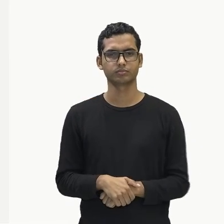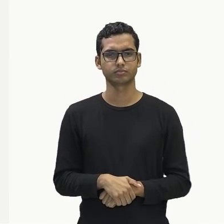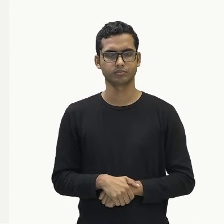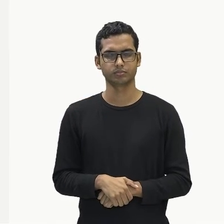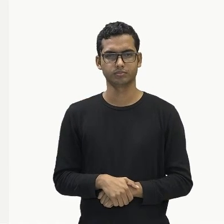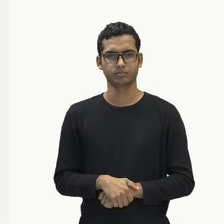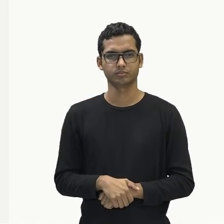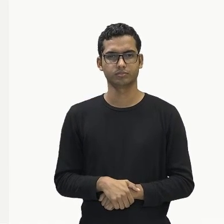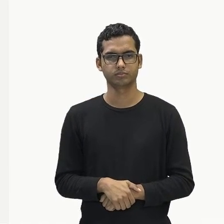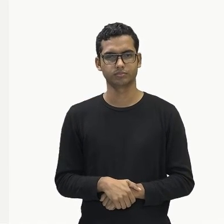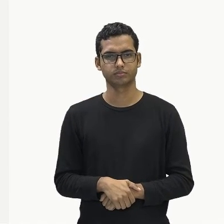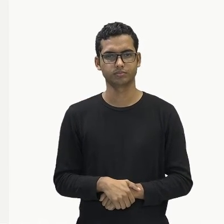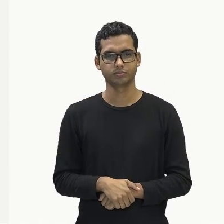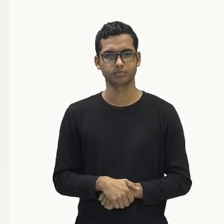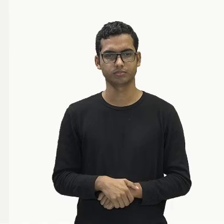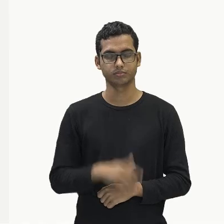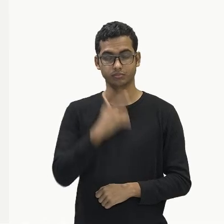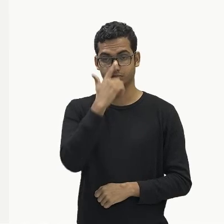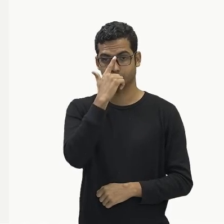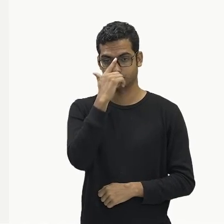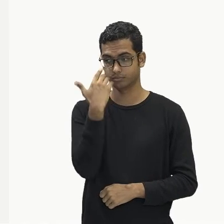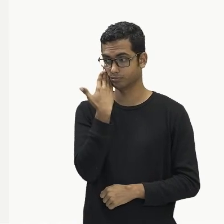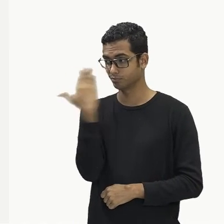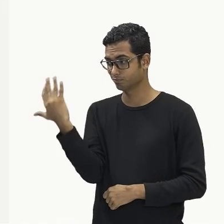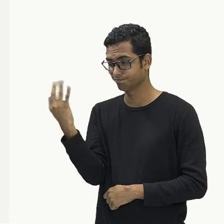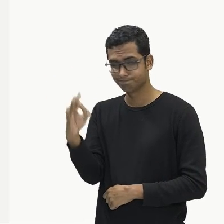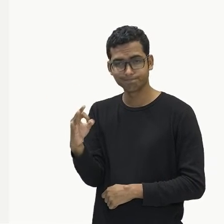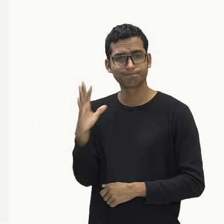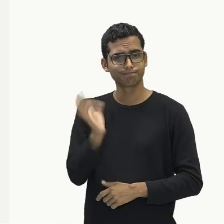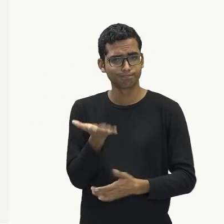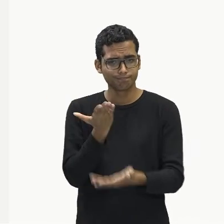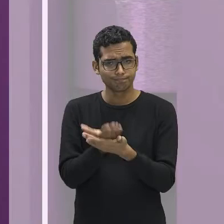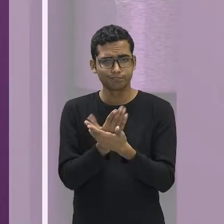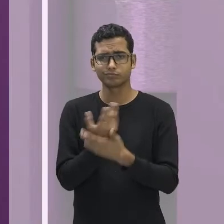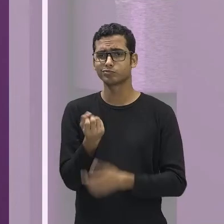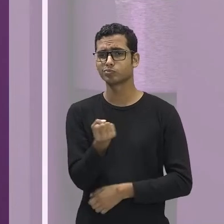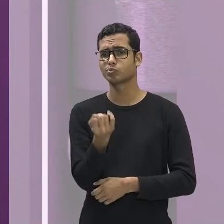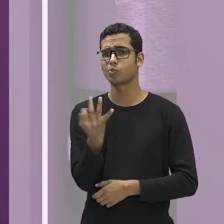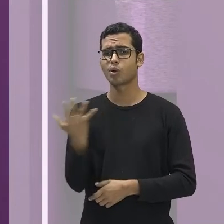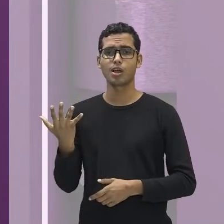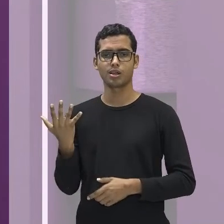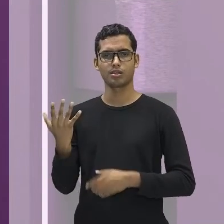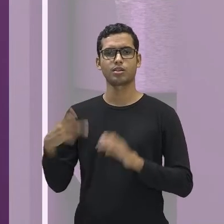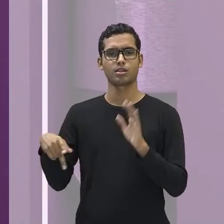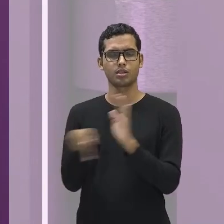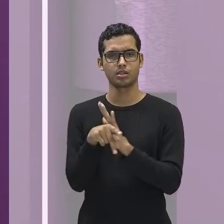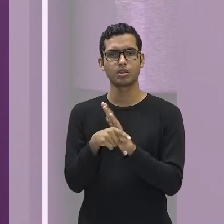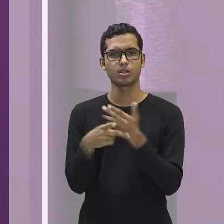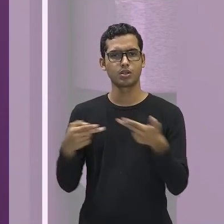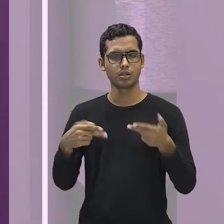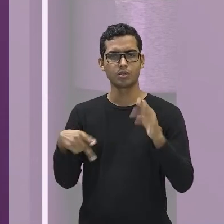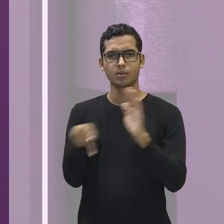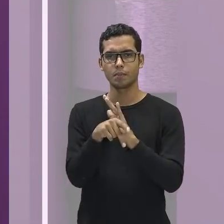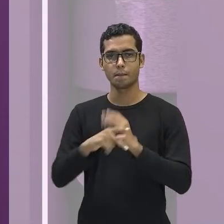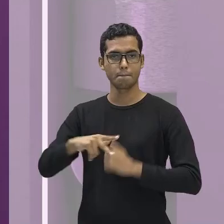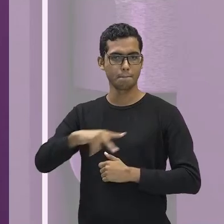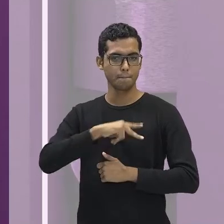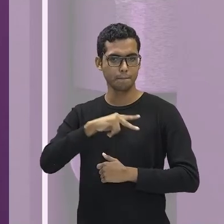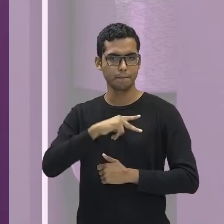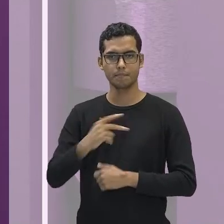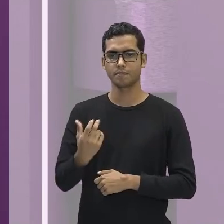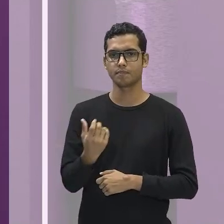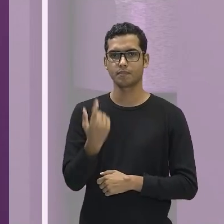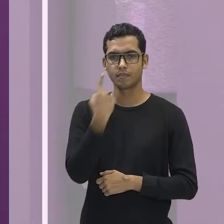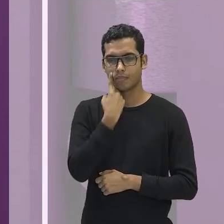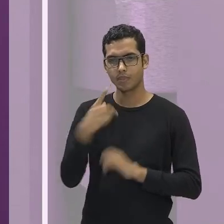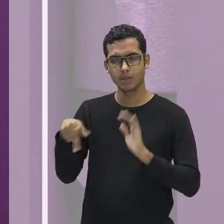expoente é ímpar. Então, aí nós já vimos aí uma quantidade de casos particulares aí na potenciação que